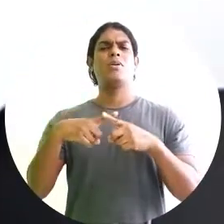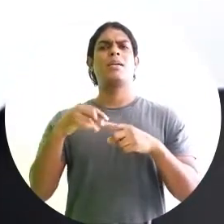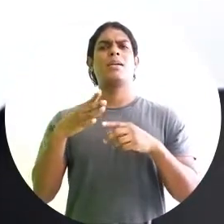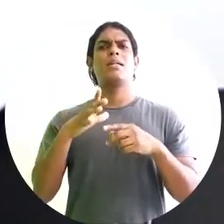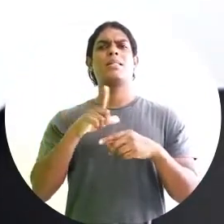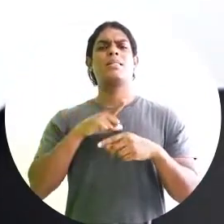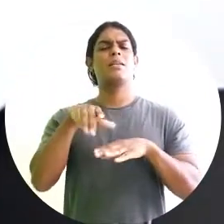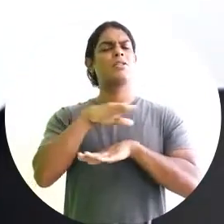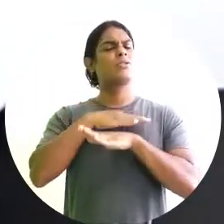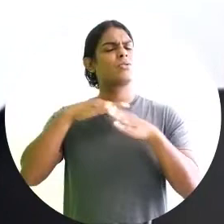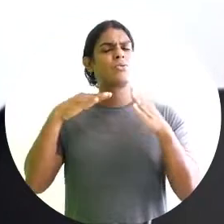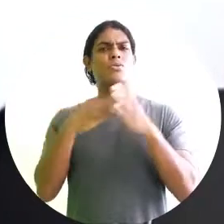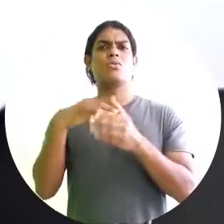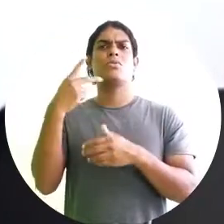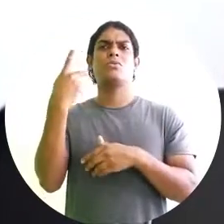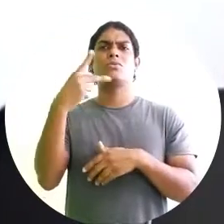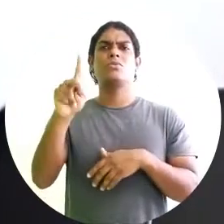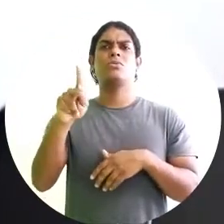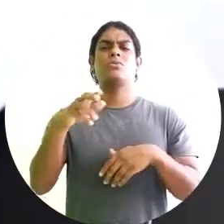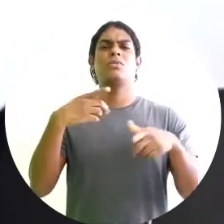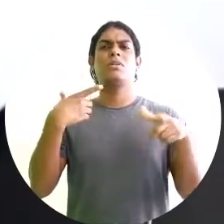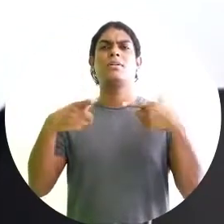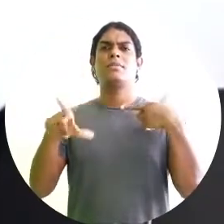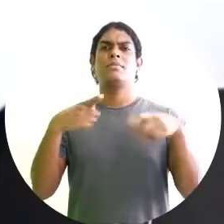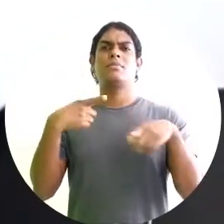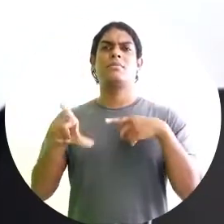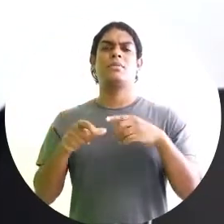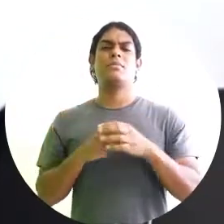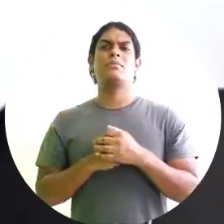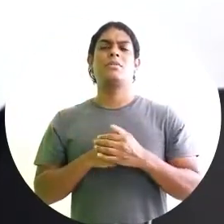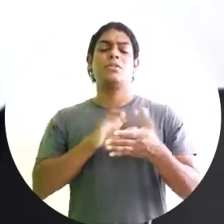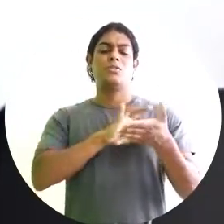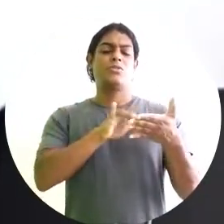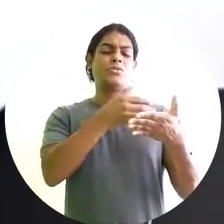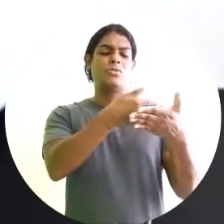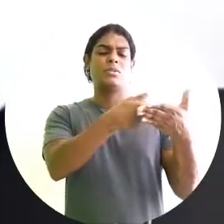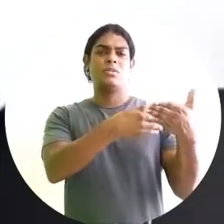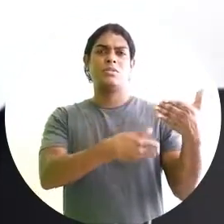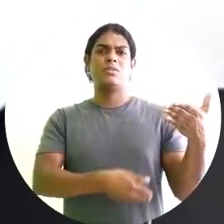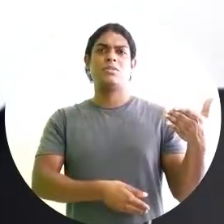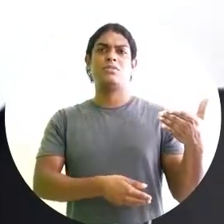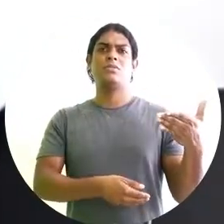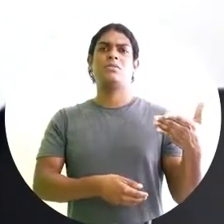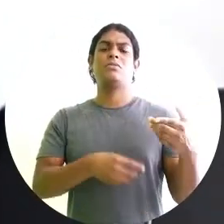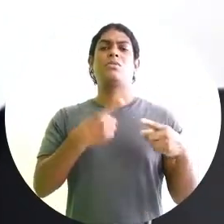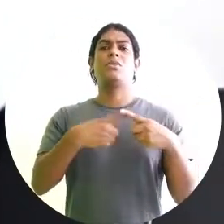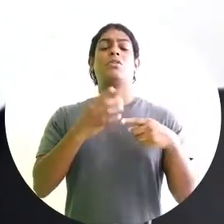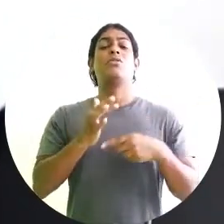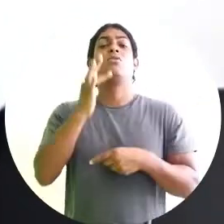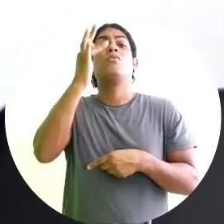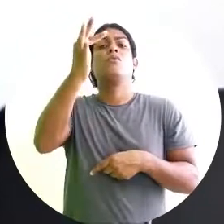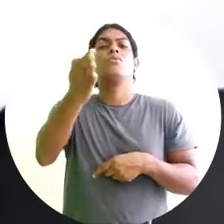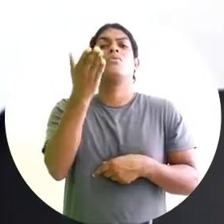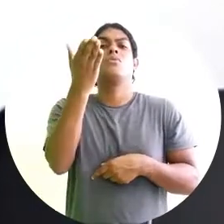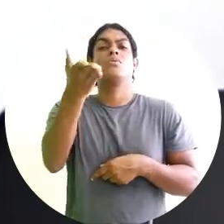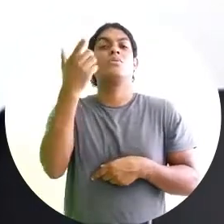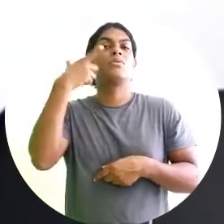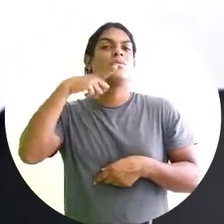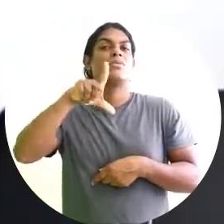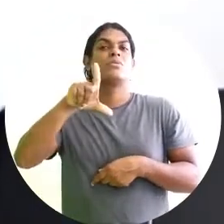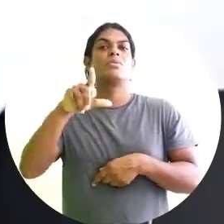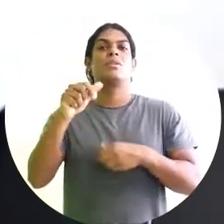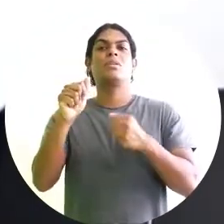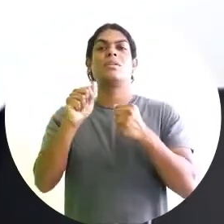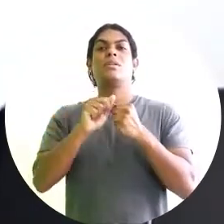contém todos os registros, toda a sua vida de trabalho, sua vida laboral. Com isso, você vai adquirir sua aposentadoria